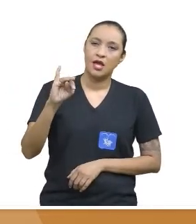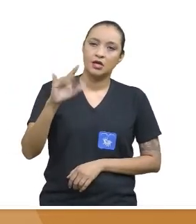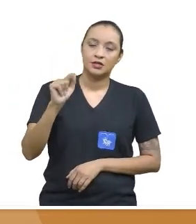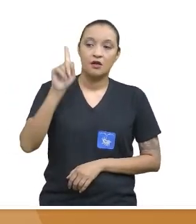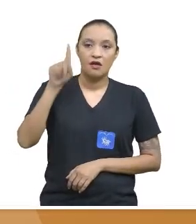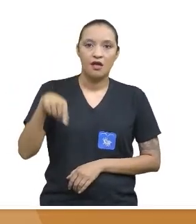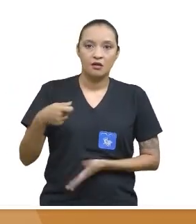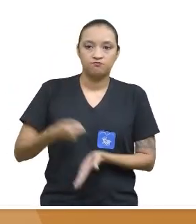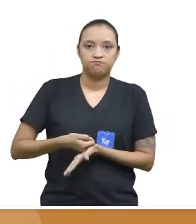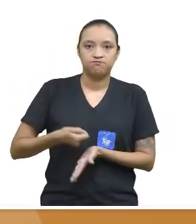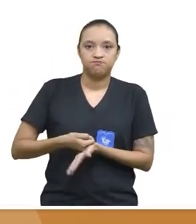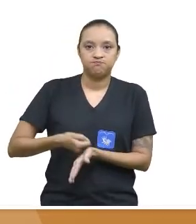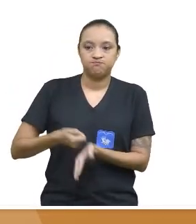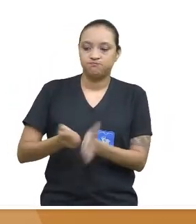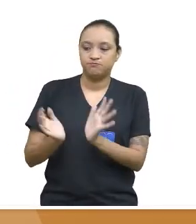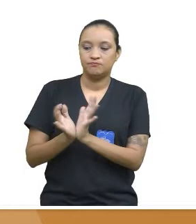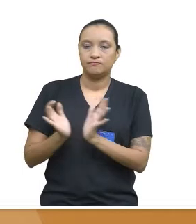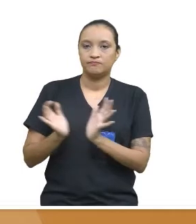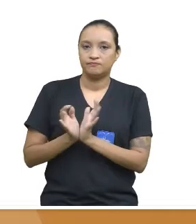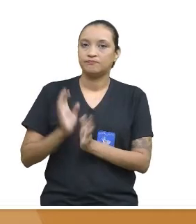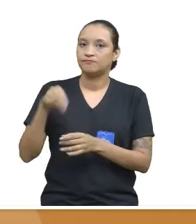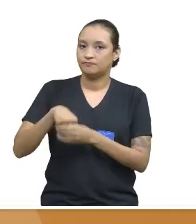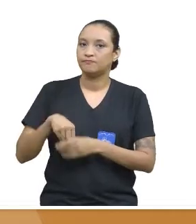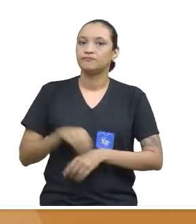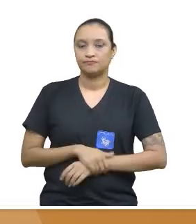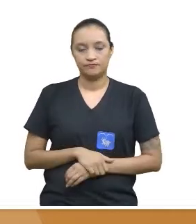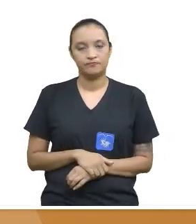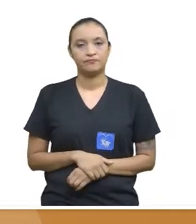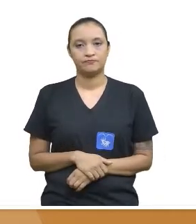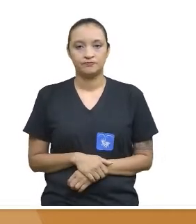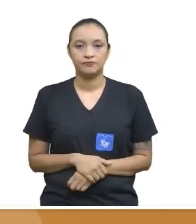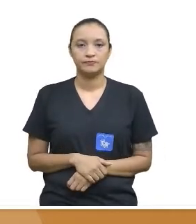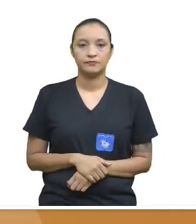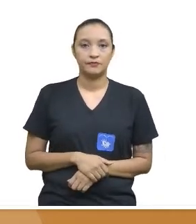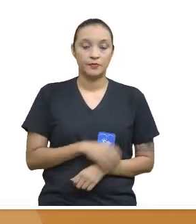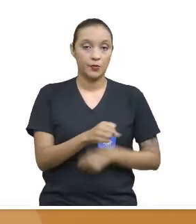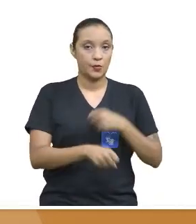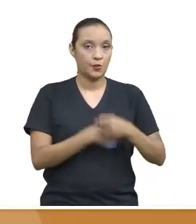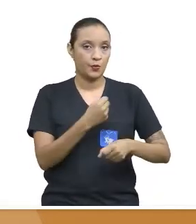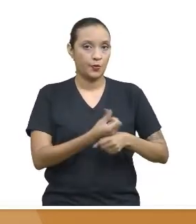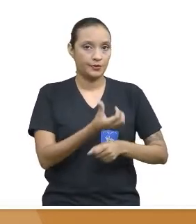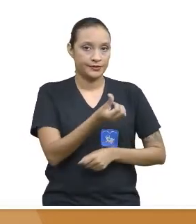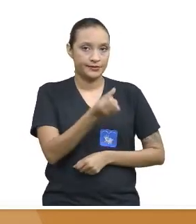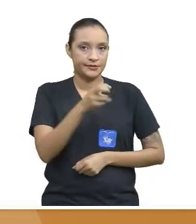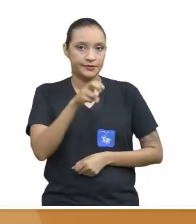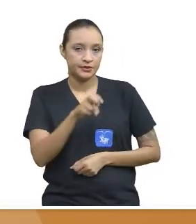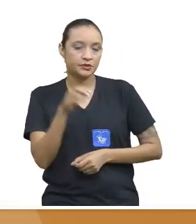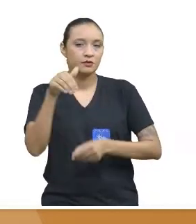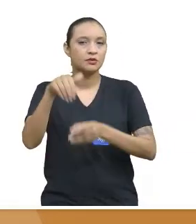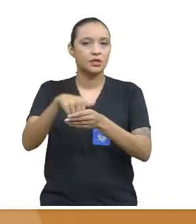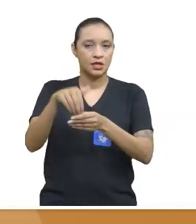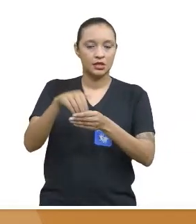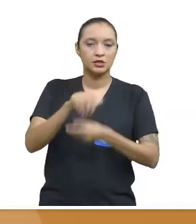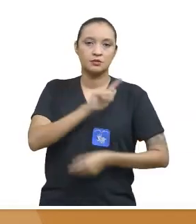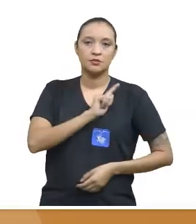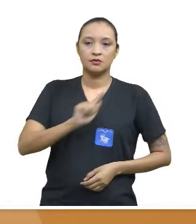linha dura, ok? Em 65, nas eleições para governador, opositores